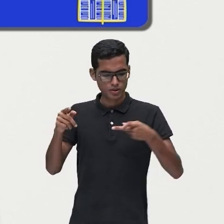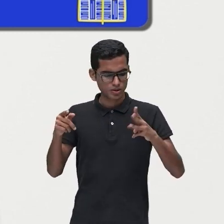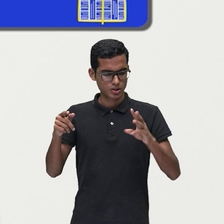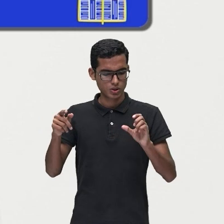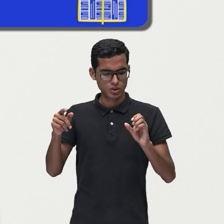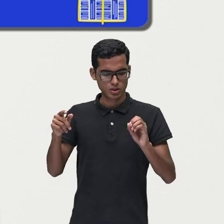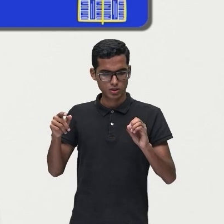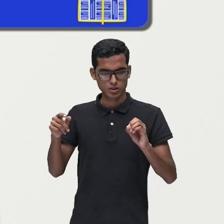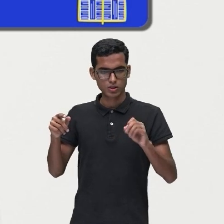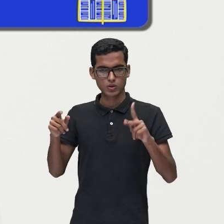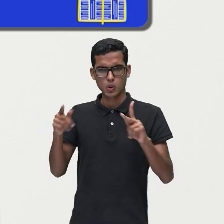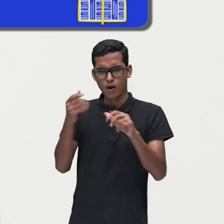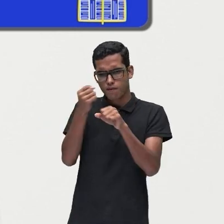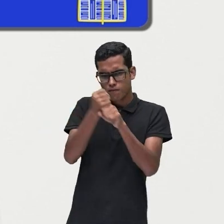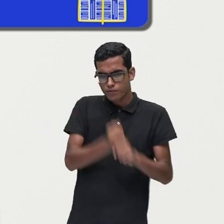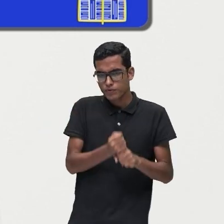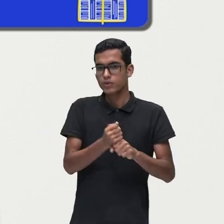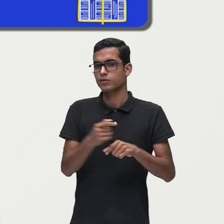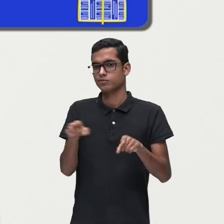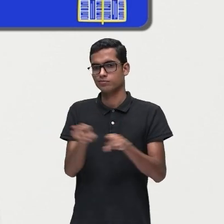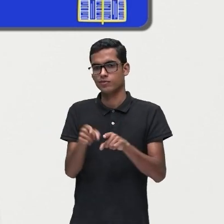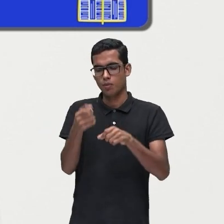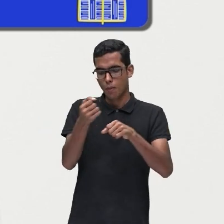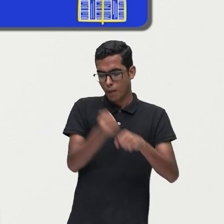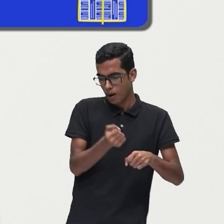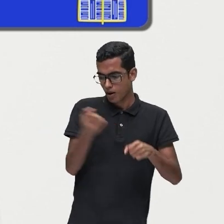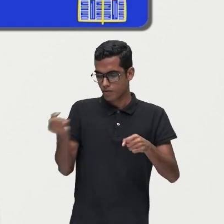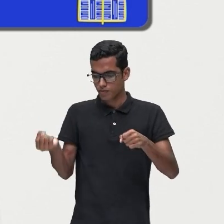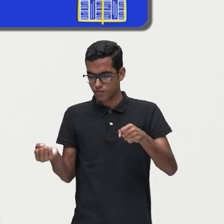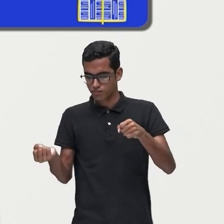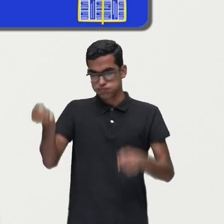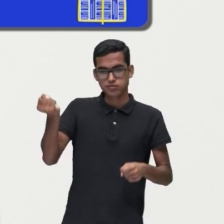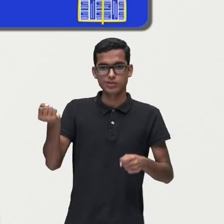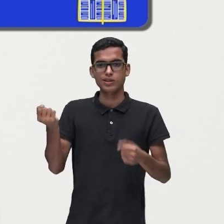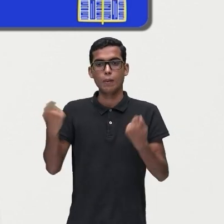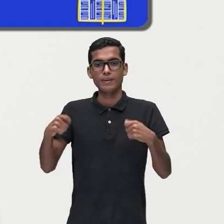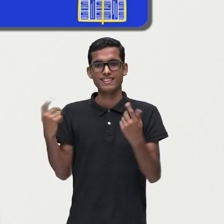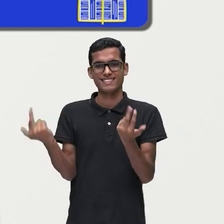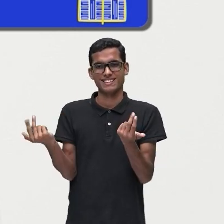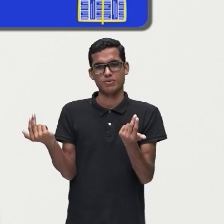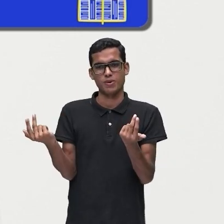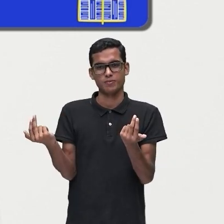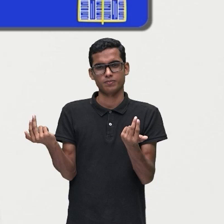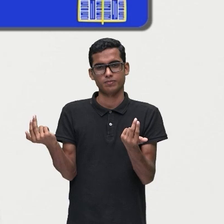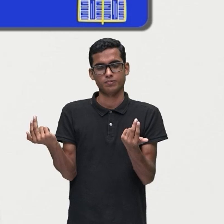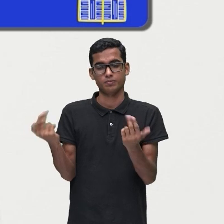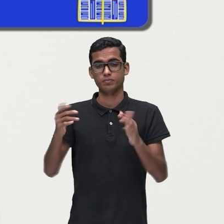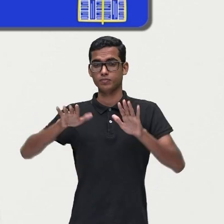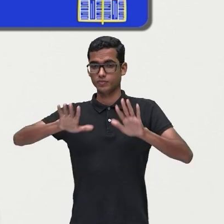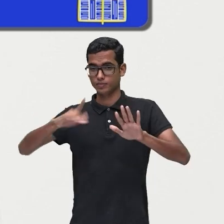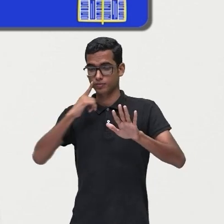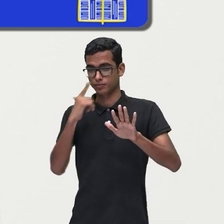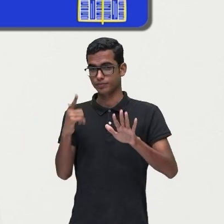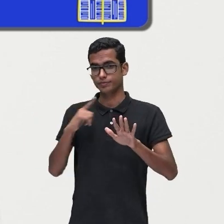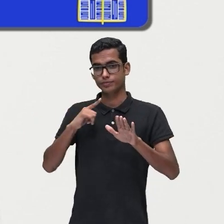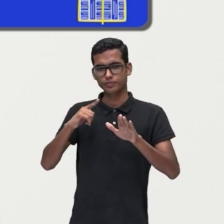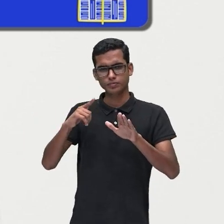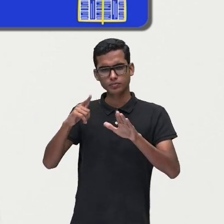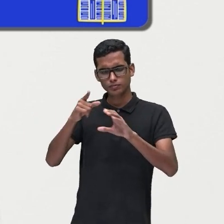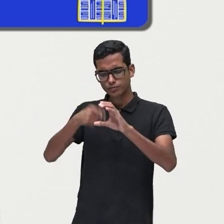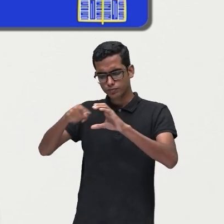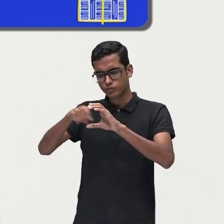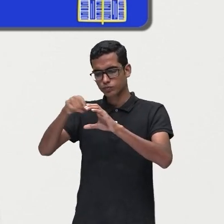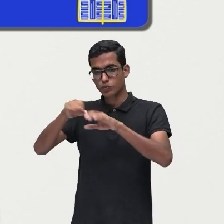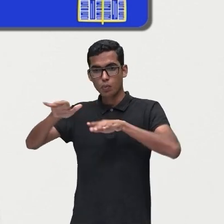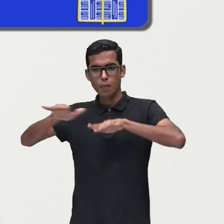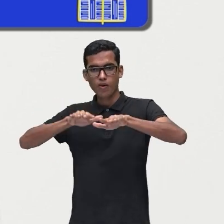eu aplico as roldanas móveis, esse peso ele reduz. E aí você vai